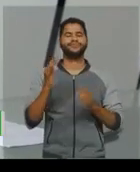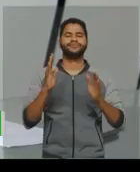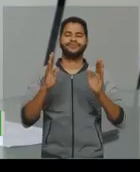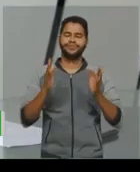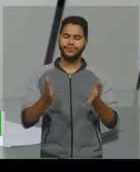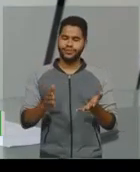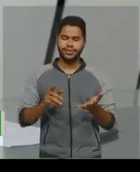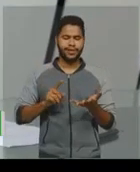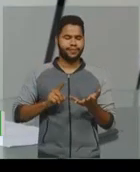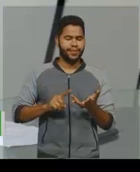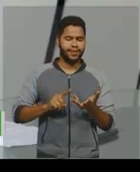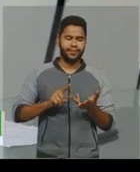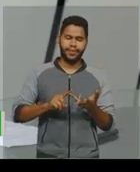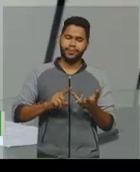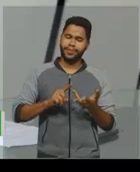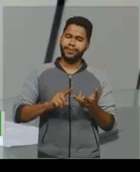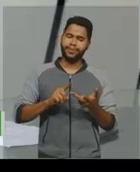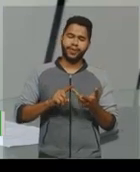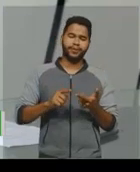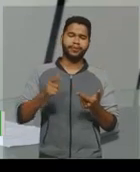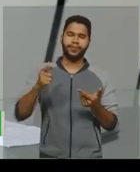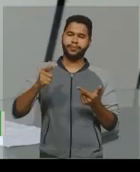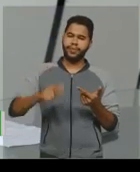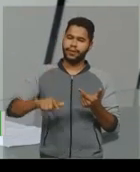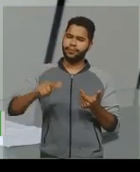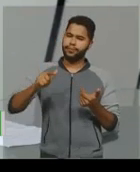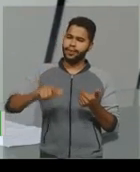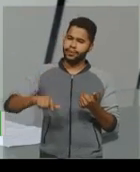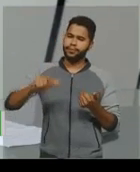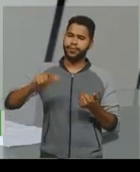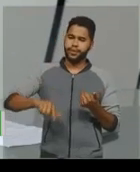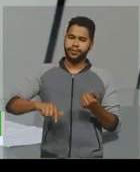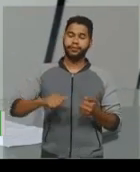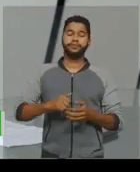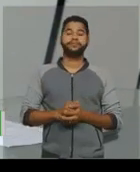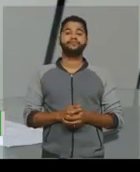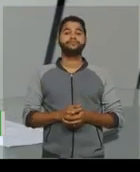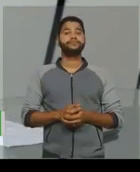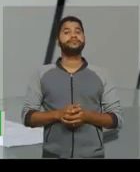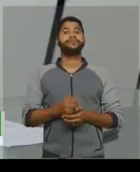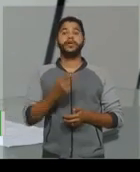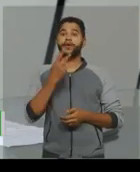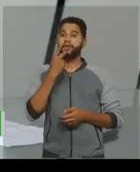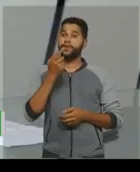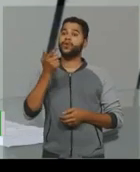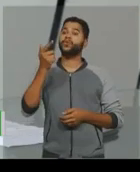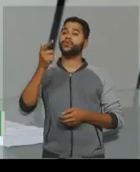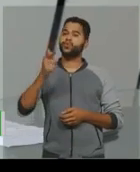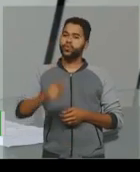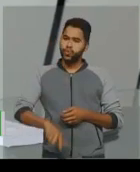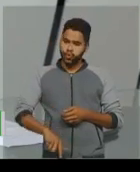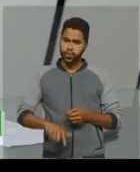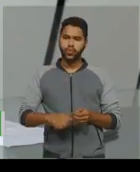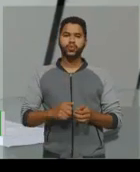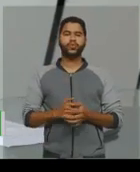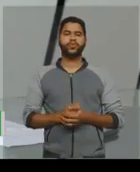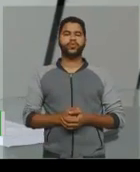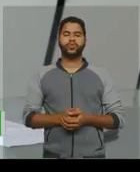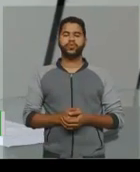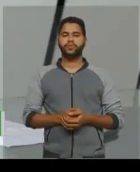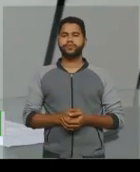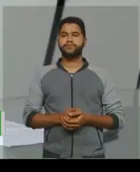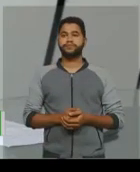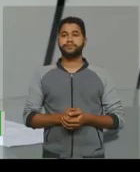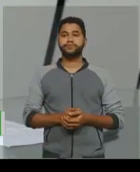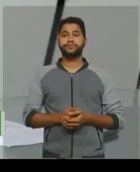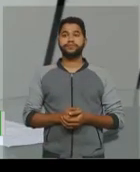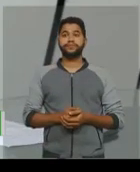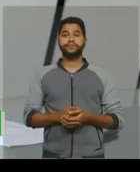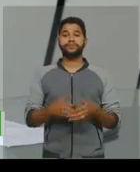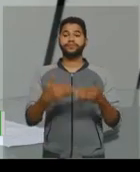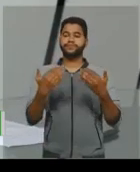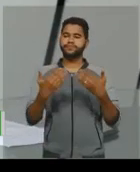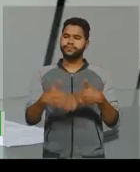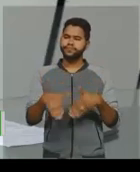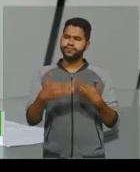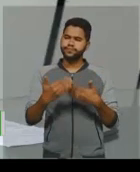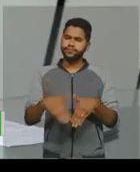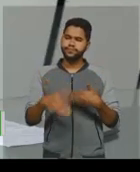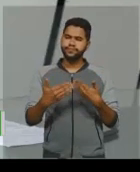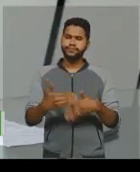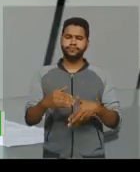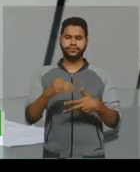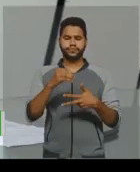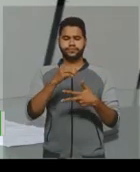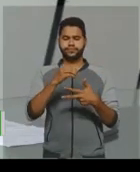falei várias vezes nas nossas aulas e repito que na prova, principalmente